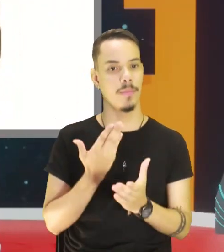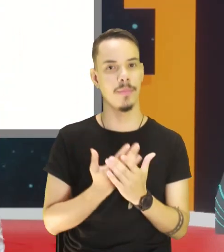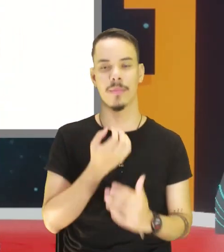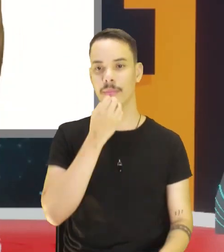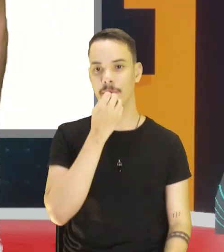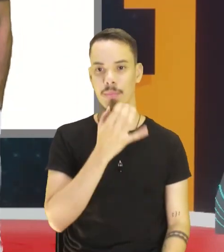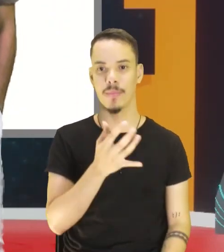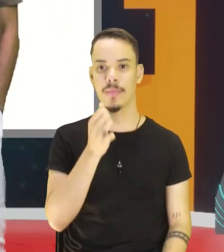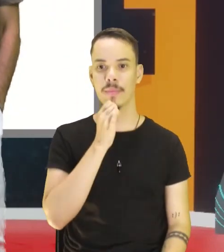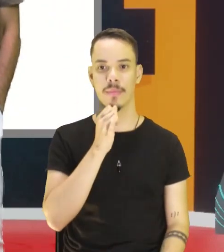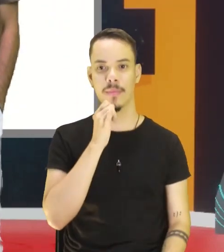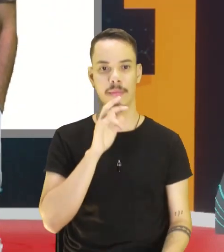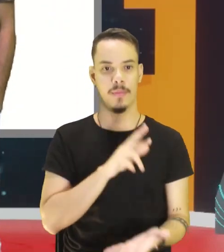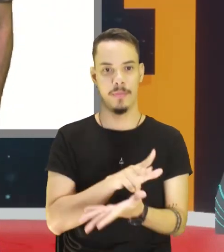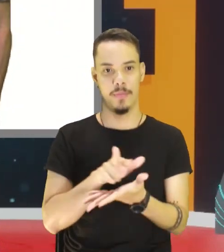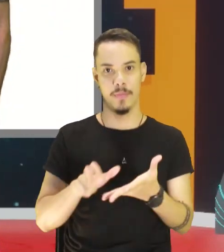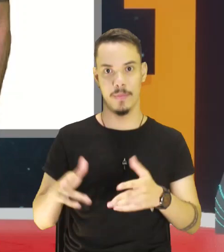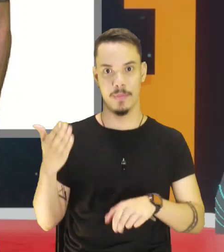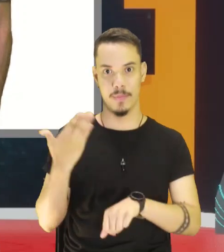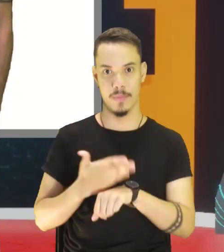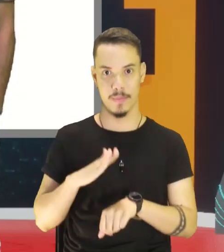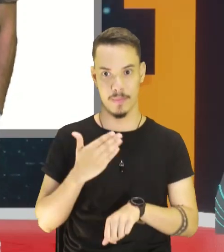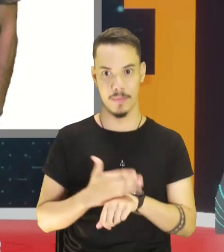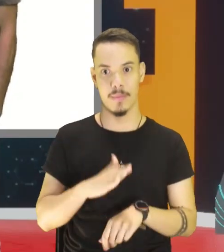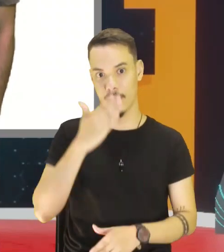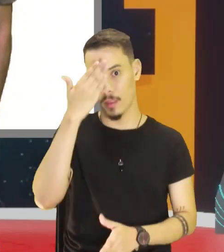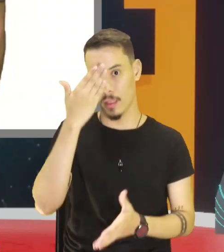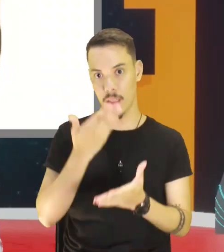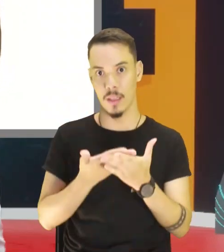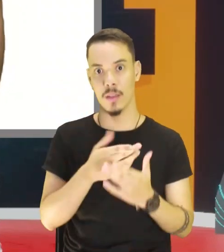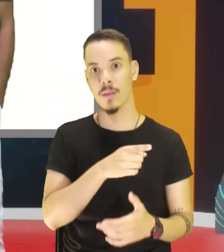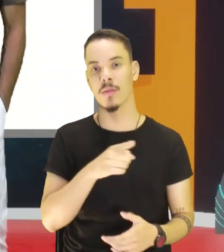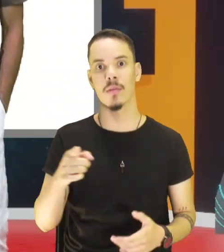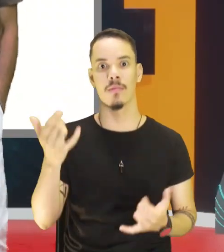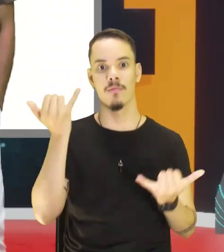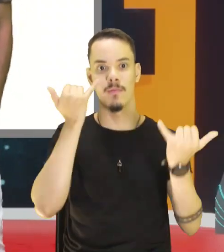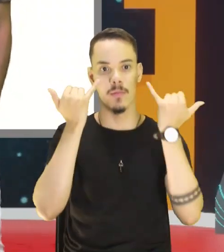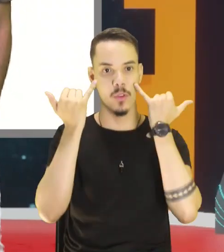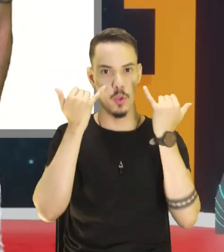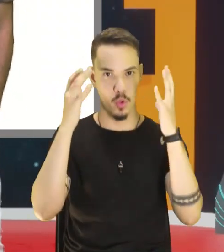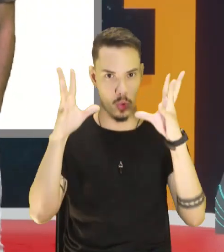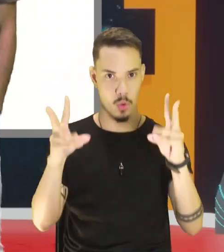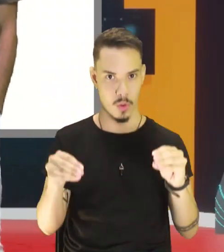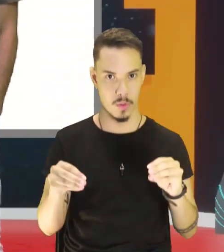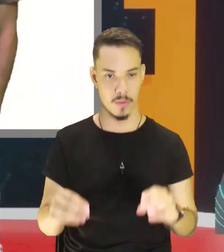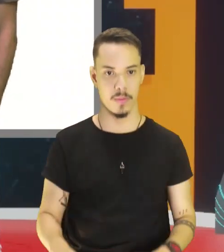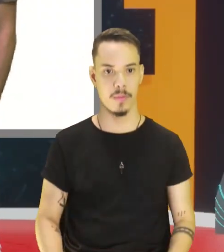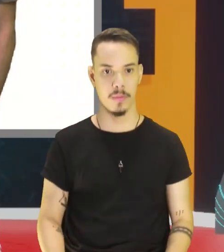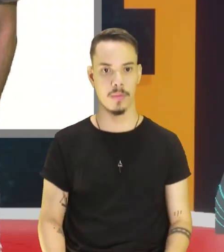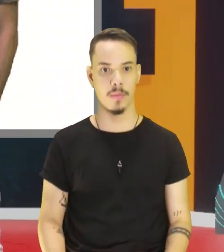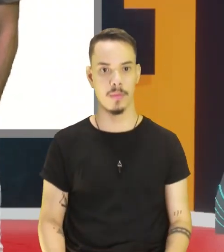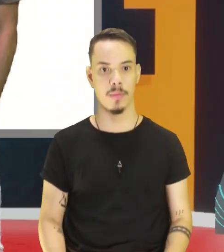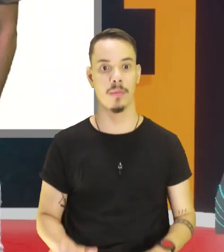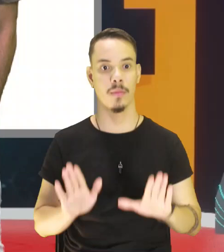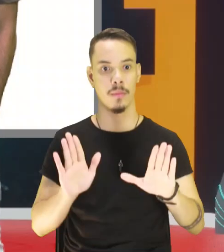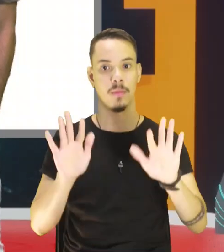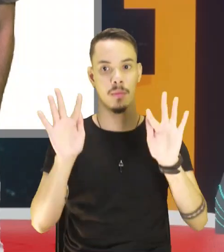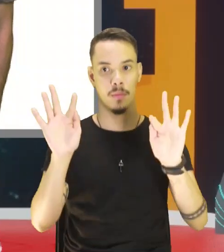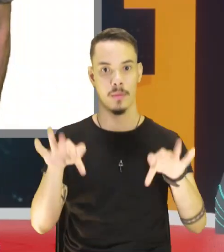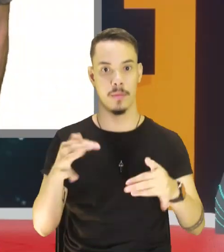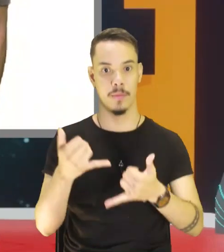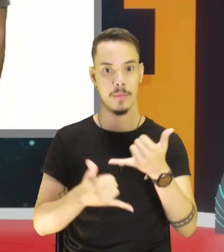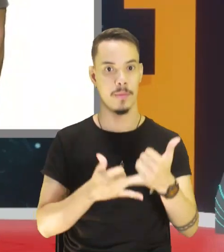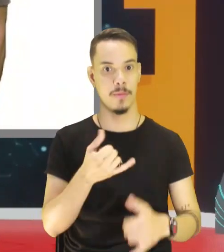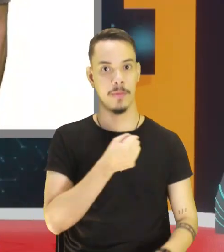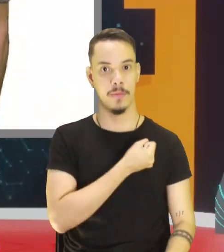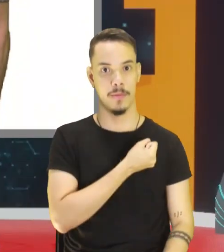muitos exemplos, muita coisa prática. Eu acho que isso se torna bem mais acessível a todos, né? Mas para finalizar, vamos de brincando